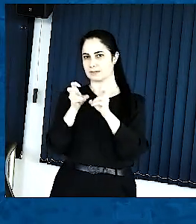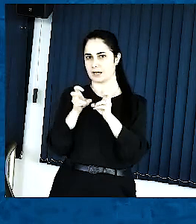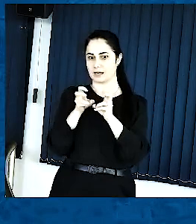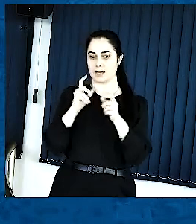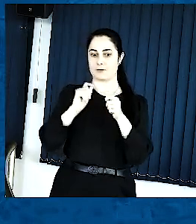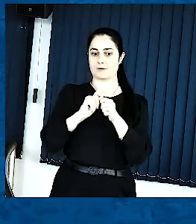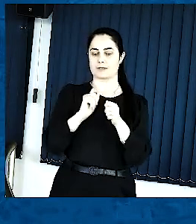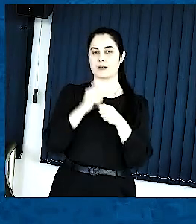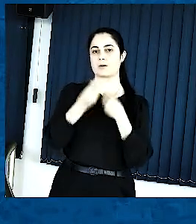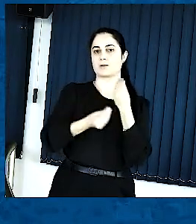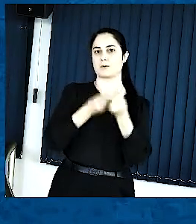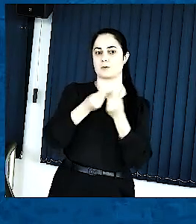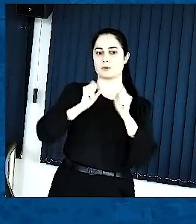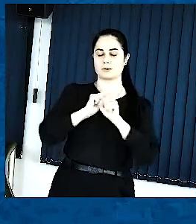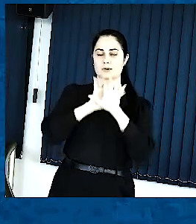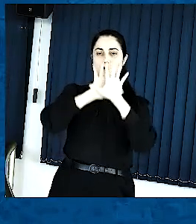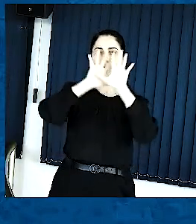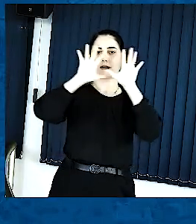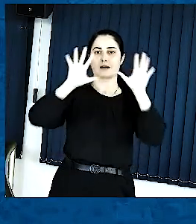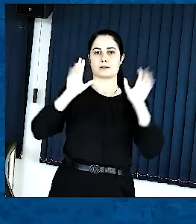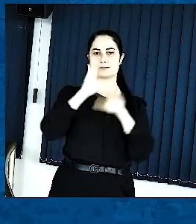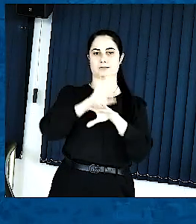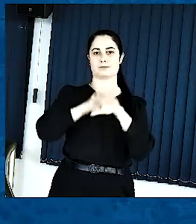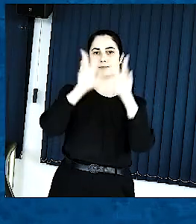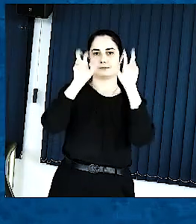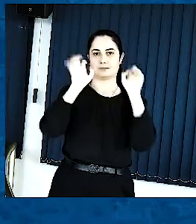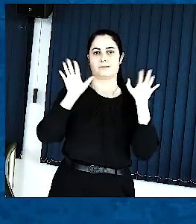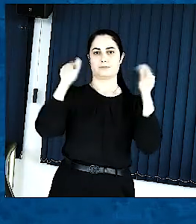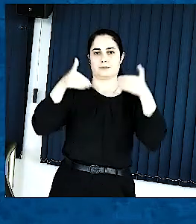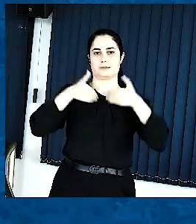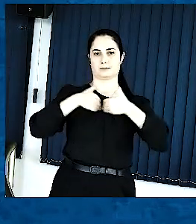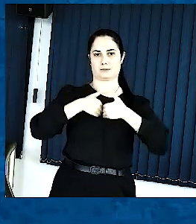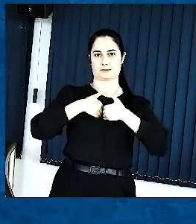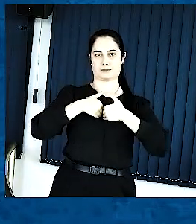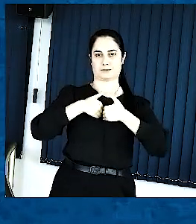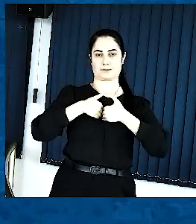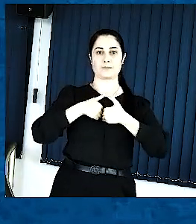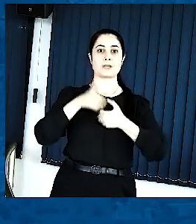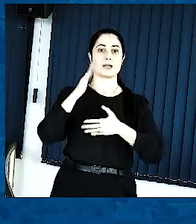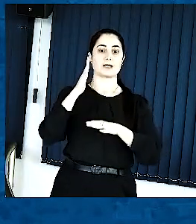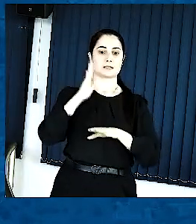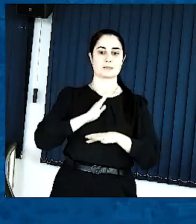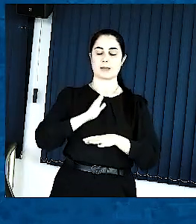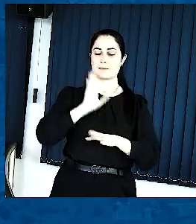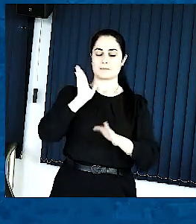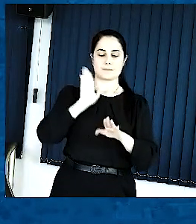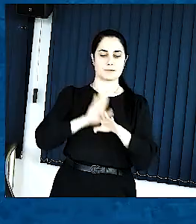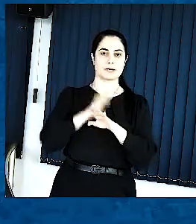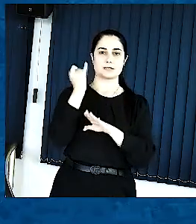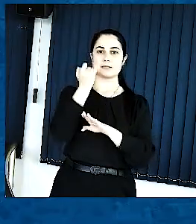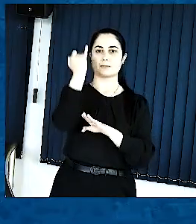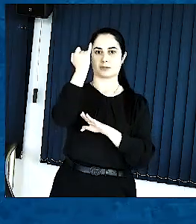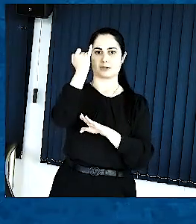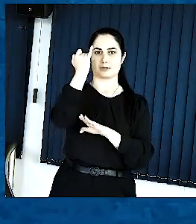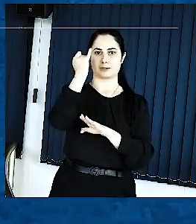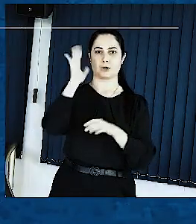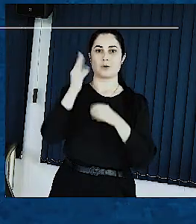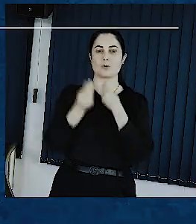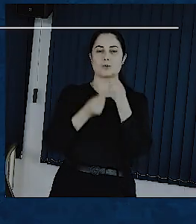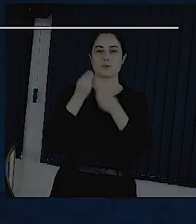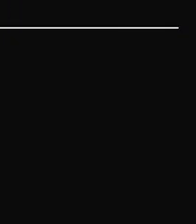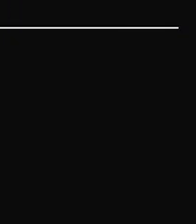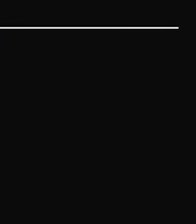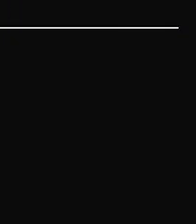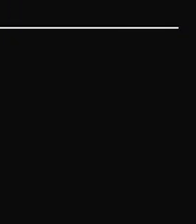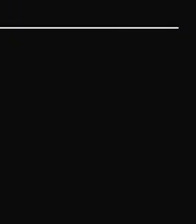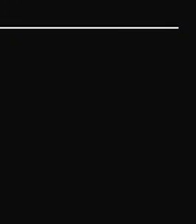reconhecer e agir com clareza em relação ao autismo, e o coração dessa palestra, que é sobre a intervenção